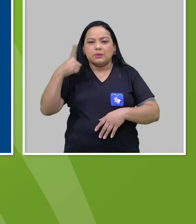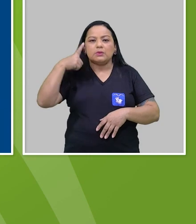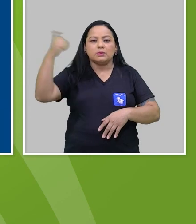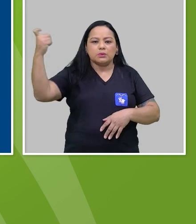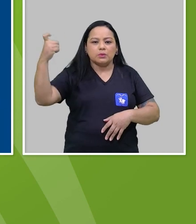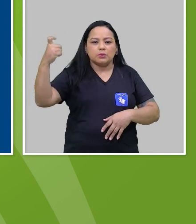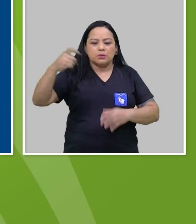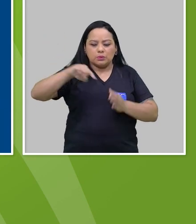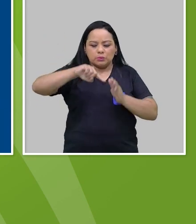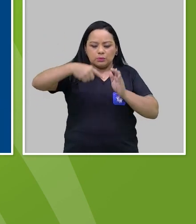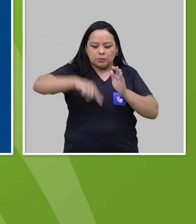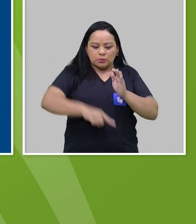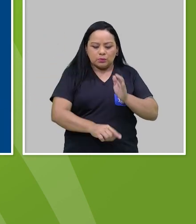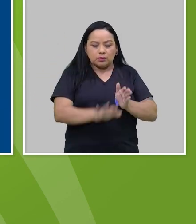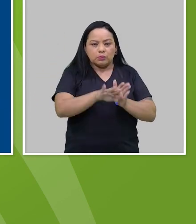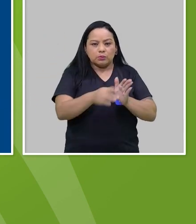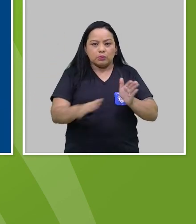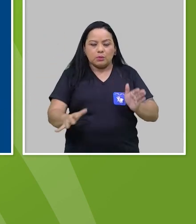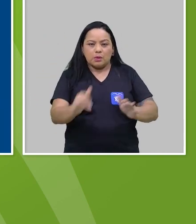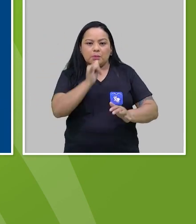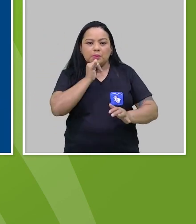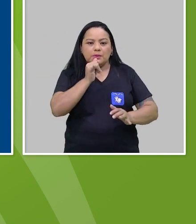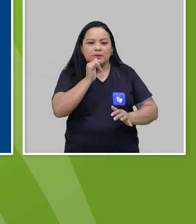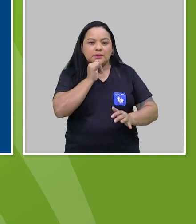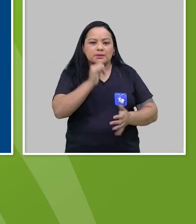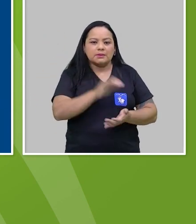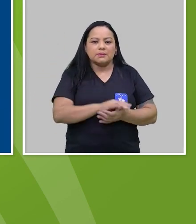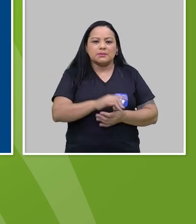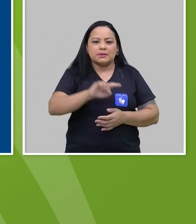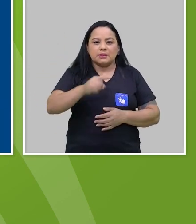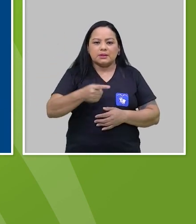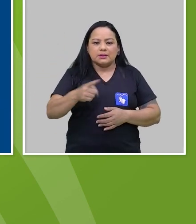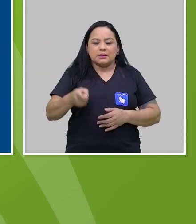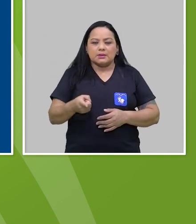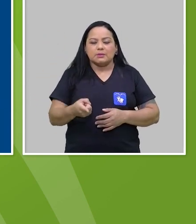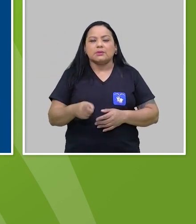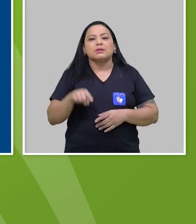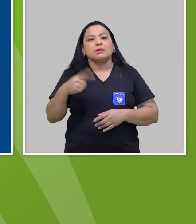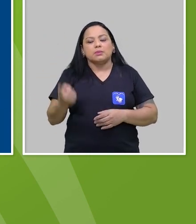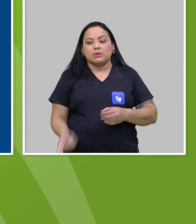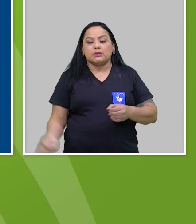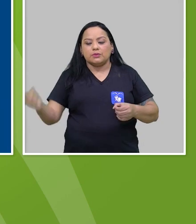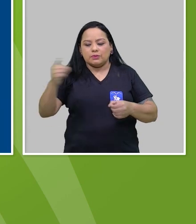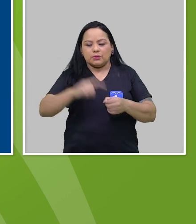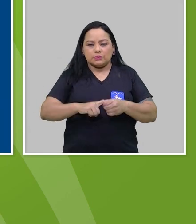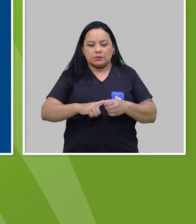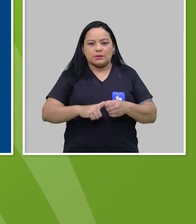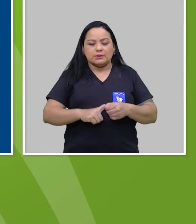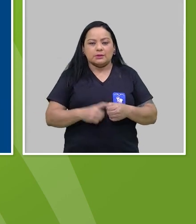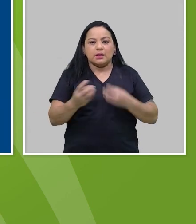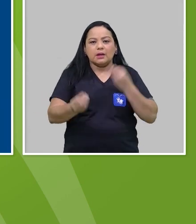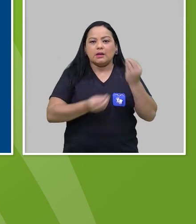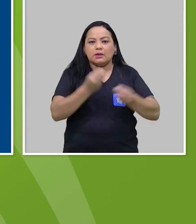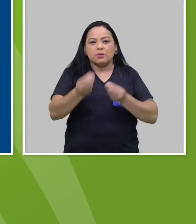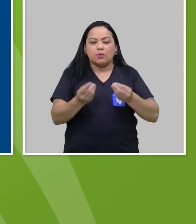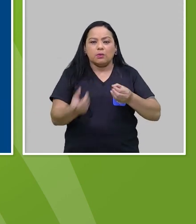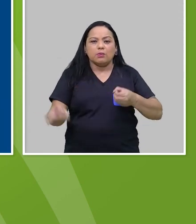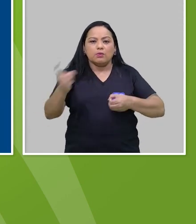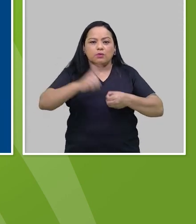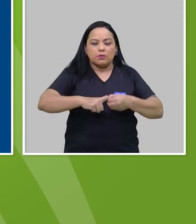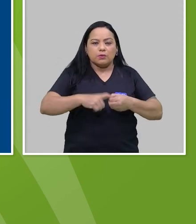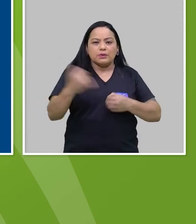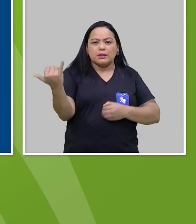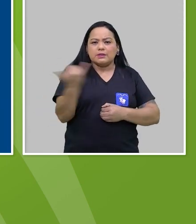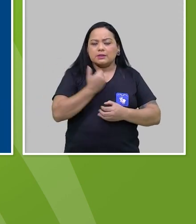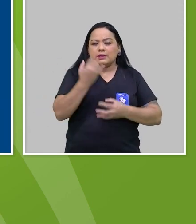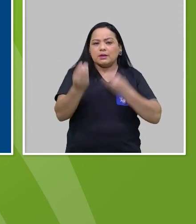do mar. Por exemplo, essas ondas elas vão voltar para cá e como elas voltam vai me dizer